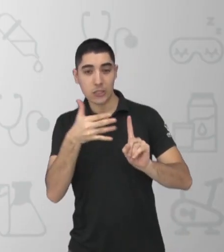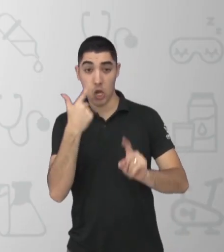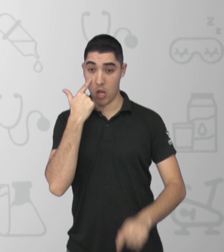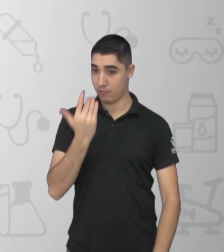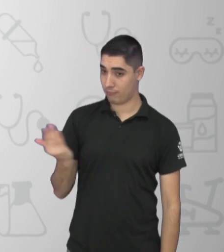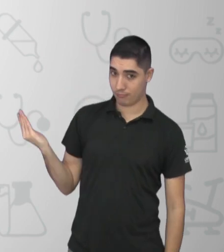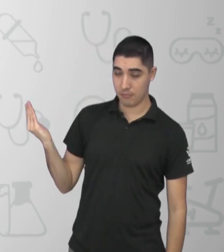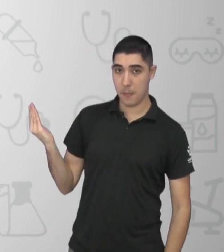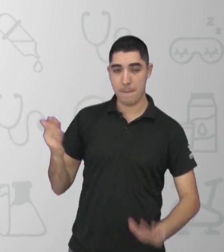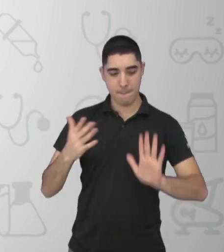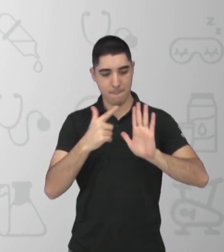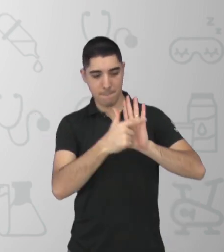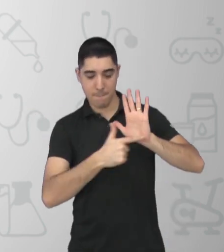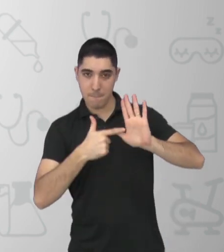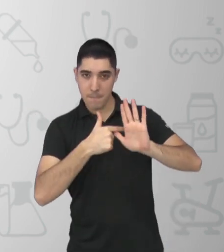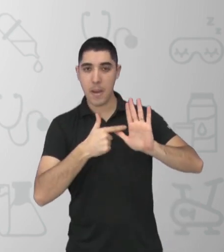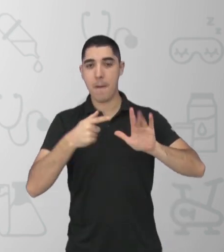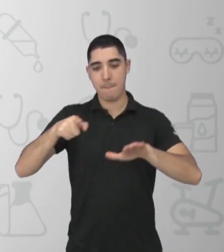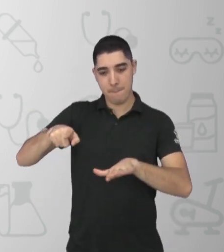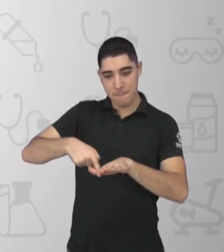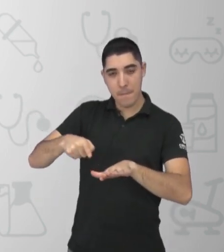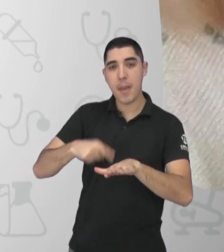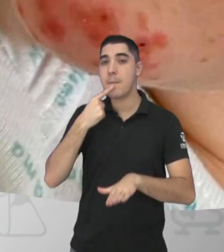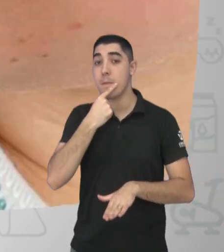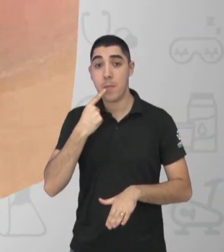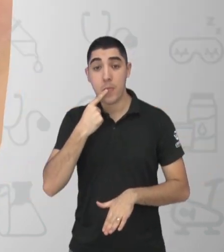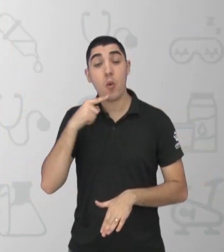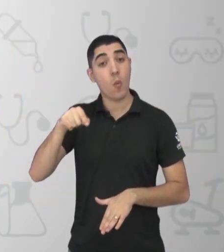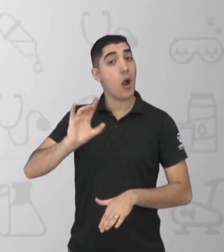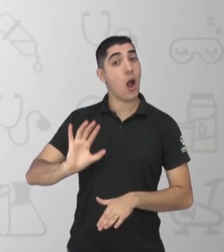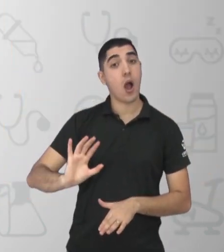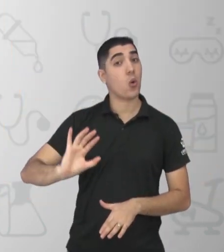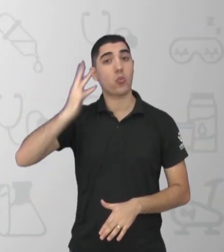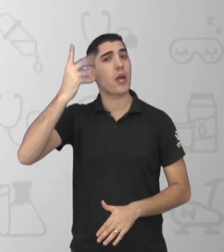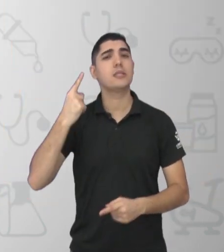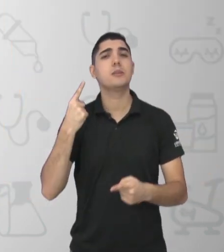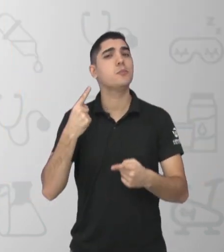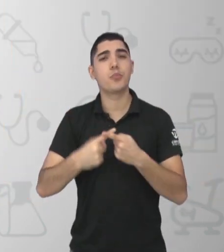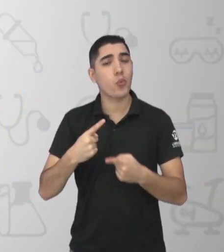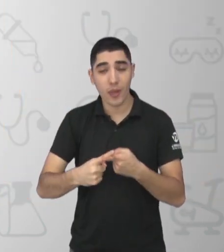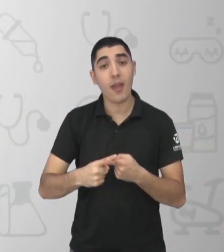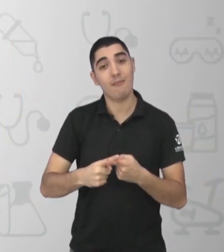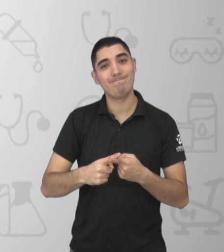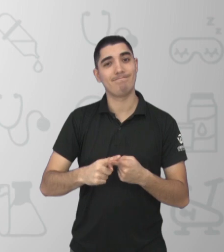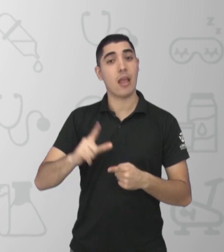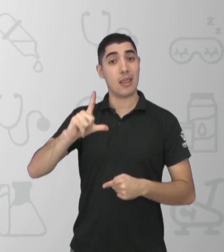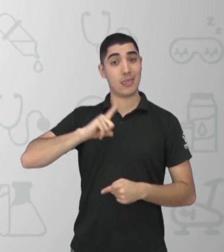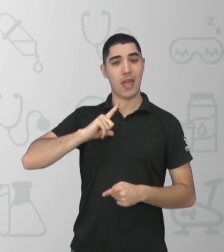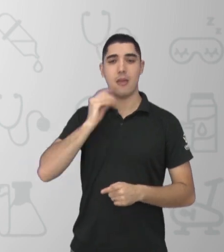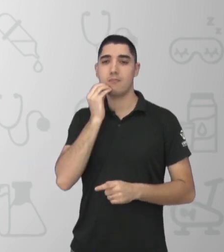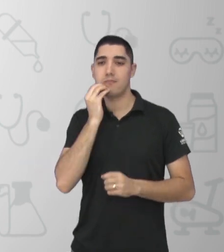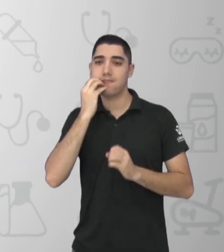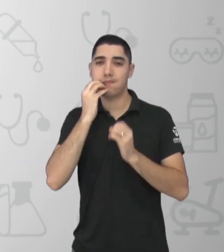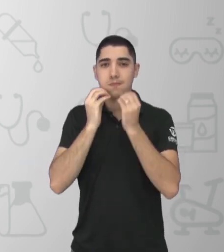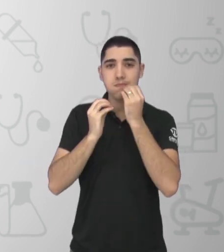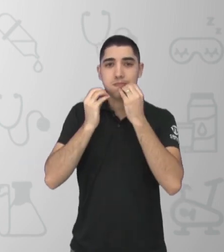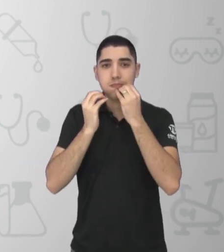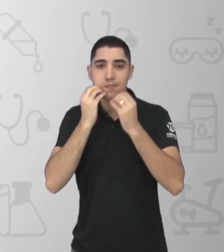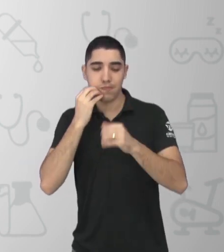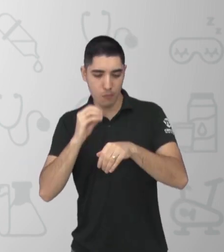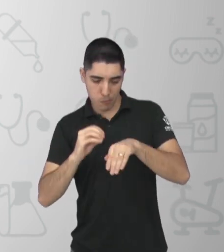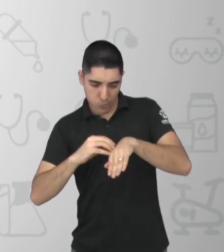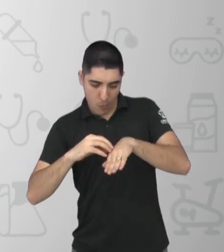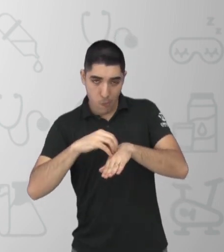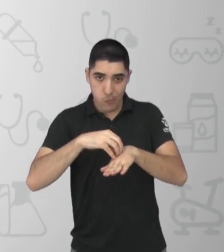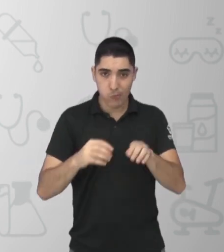causada por um vírus que ataca o aparelho digestivo. A principal característica é a formação de pequenas bolhas na pele